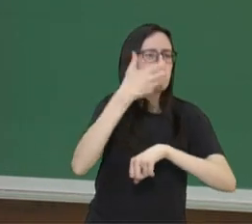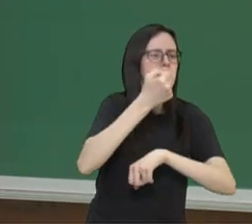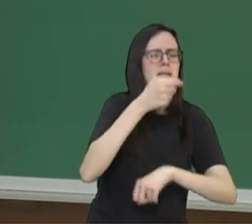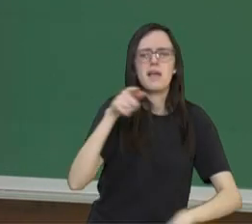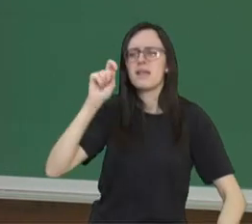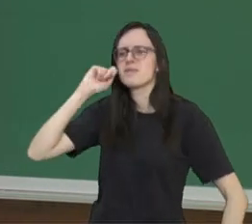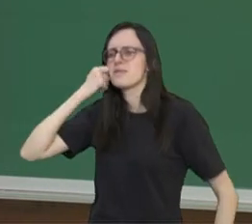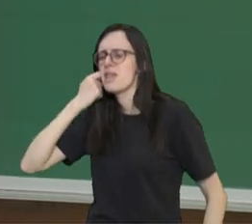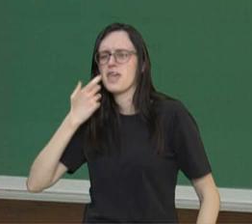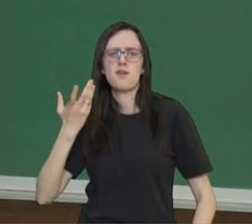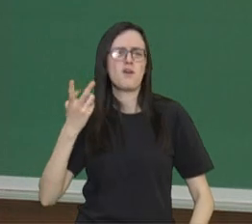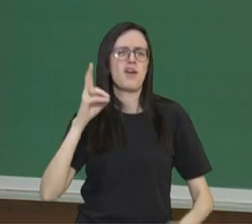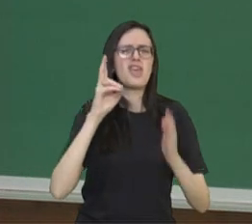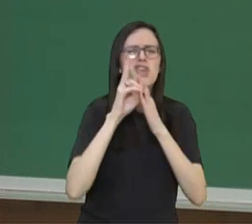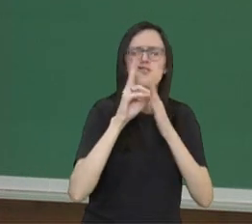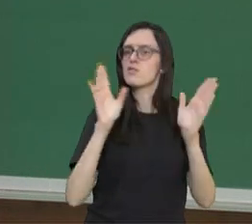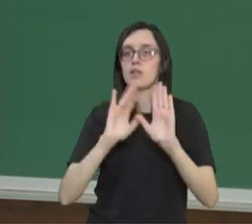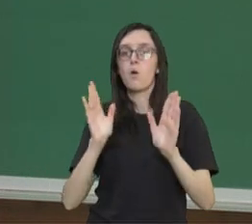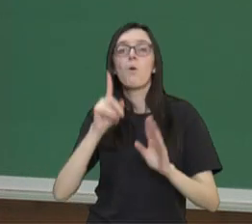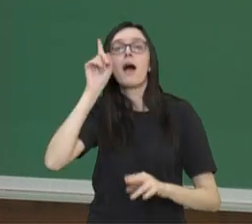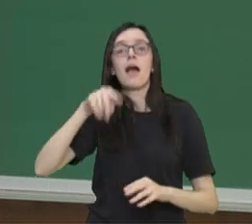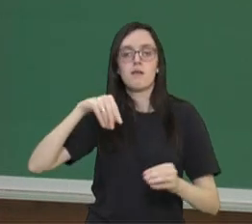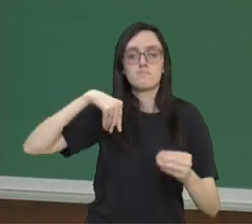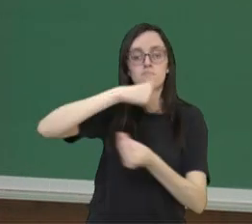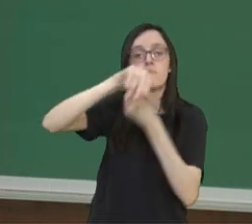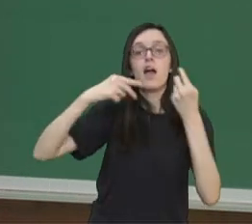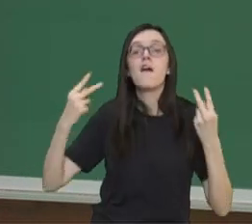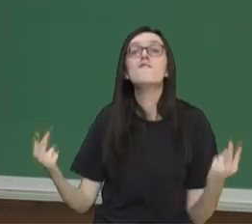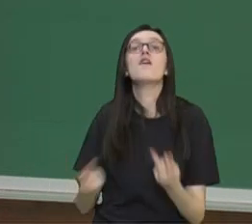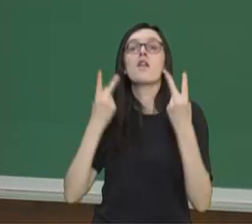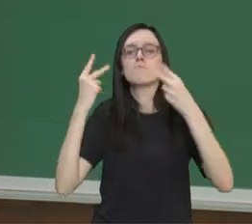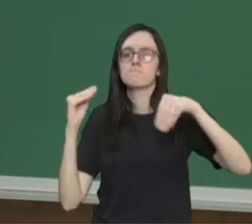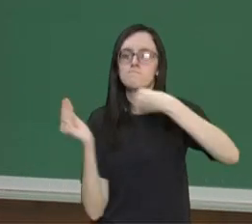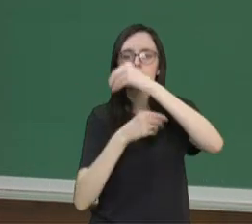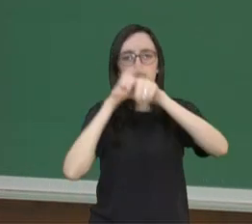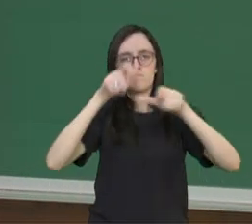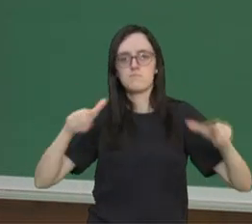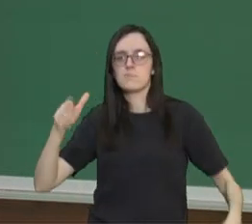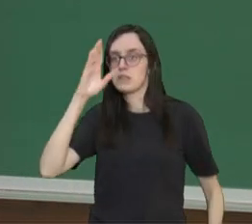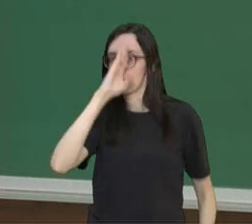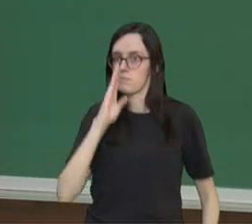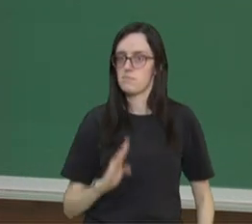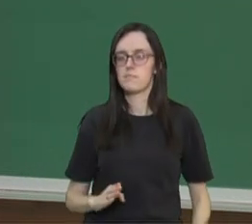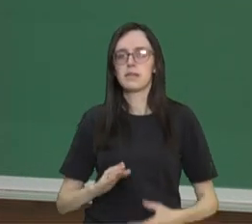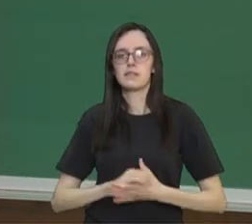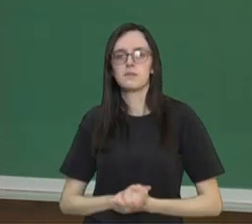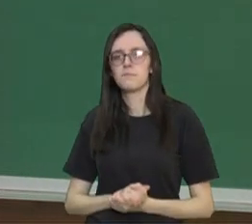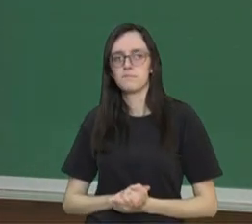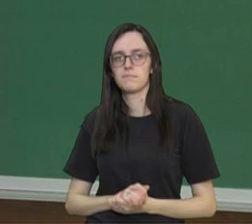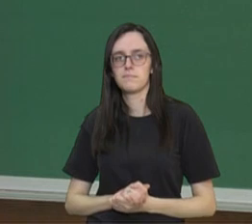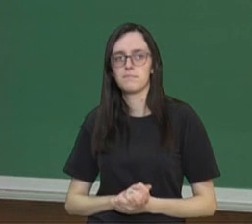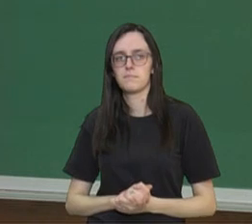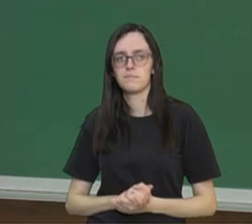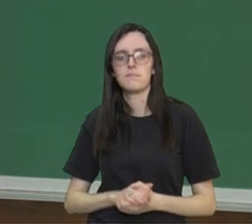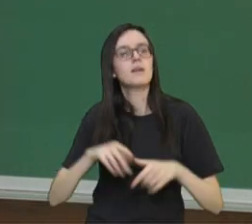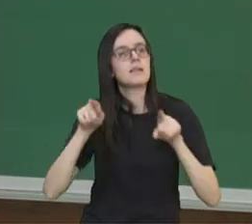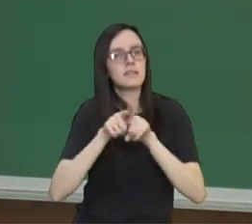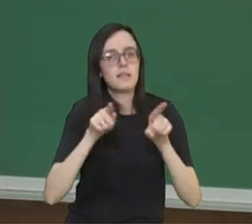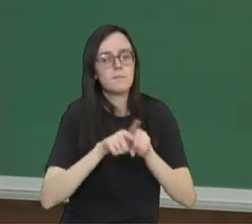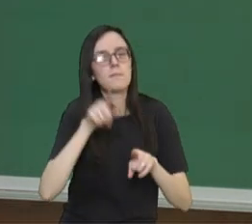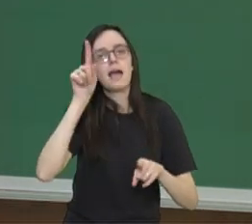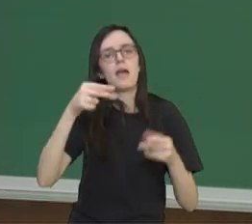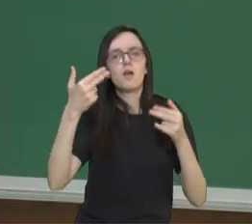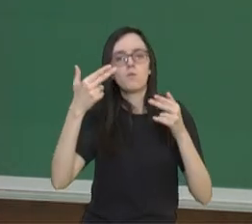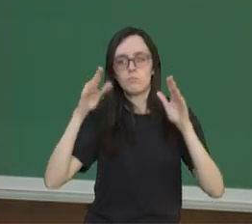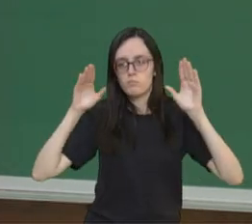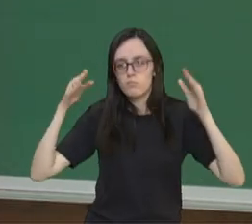negros, só dos índios. O Dia da Raça como valorização do brasileiro mestiço. Ainda, o culto à